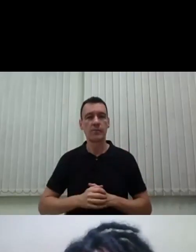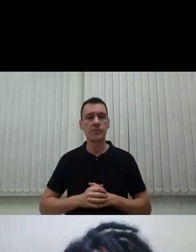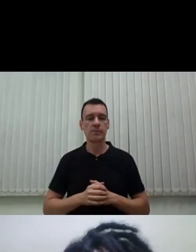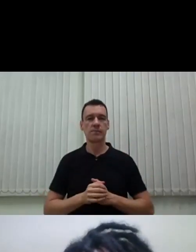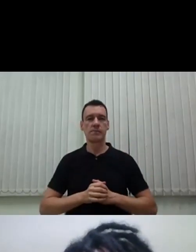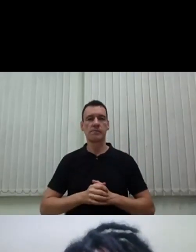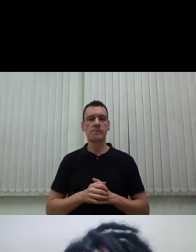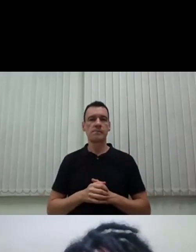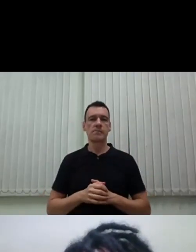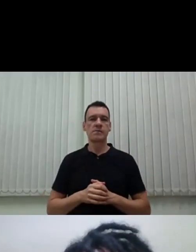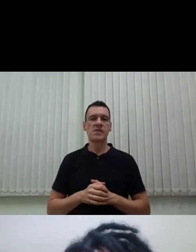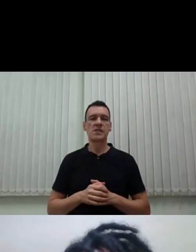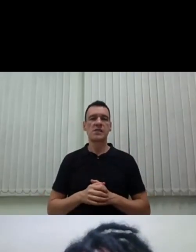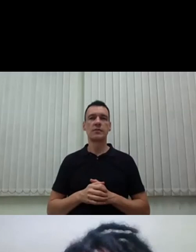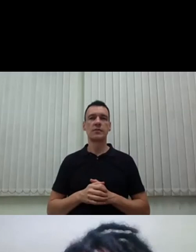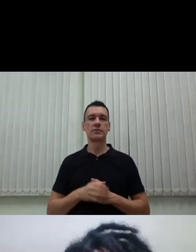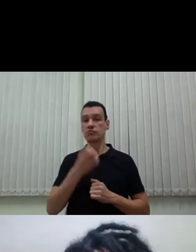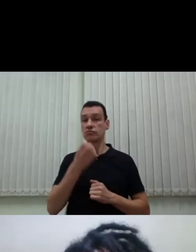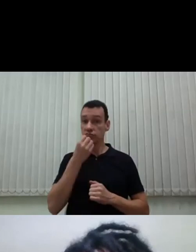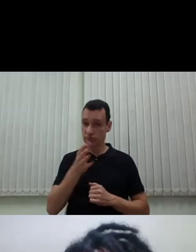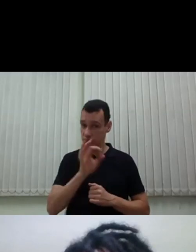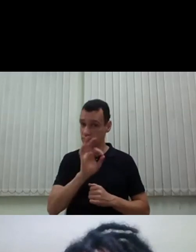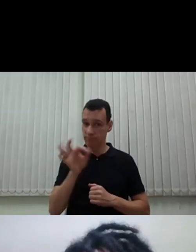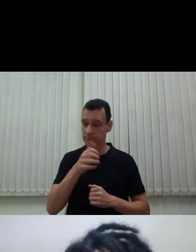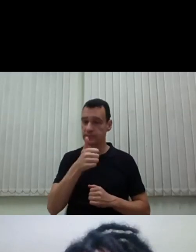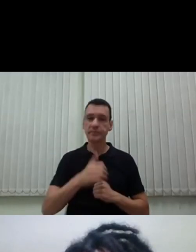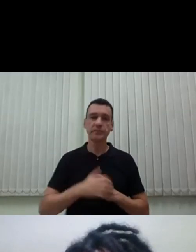Muito bom. Eu vou direcionar uma pergunta